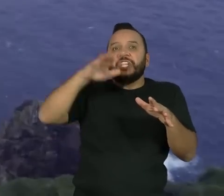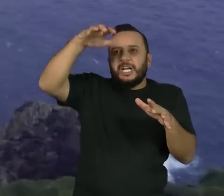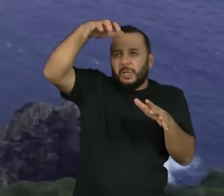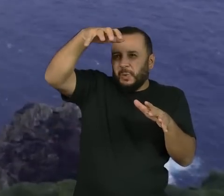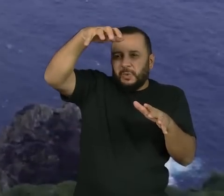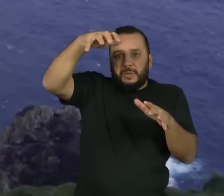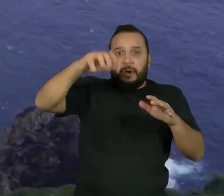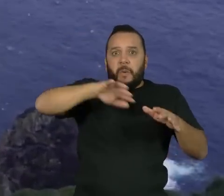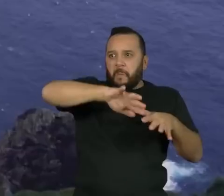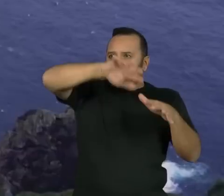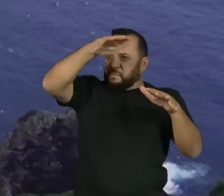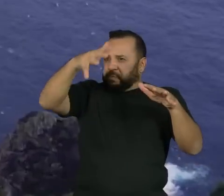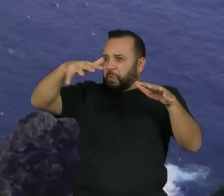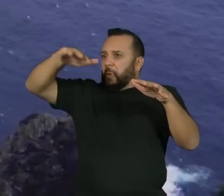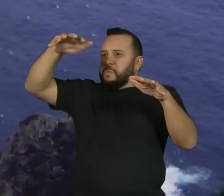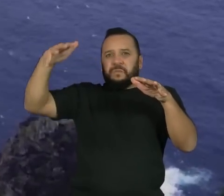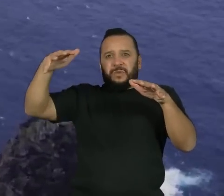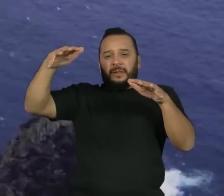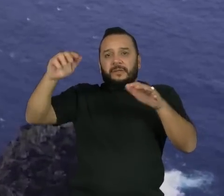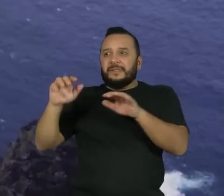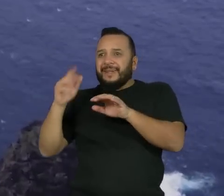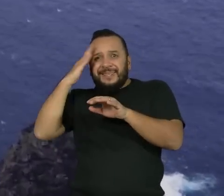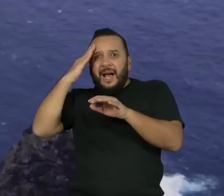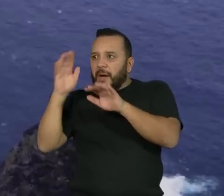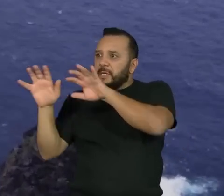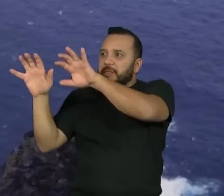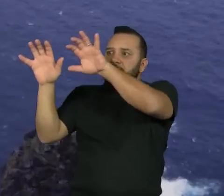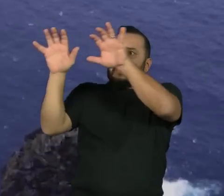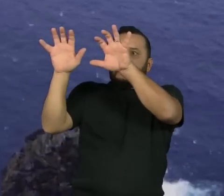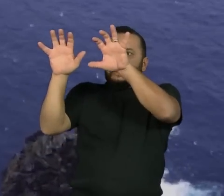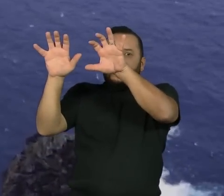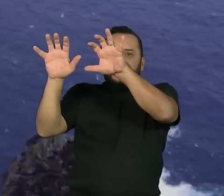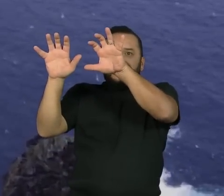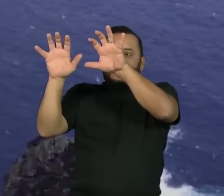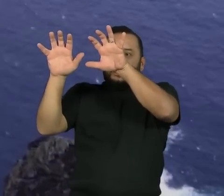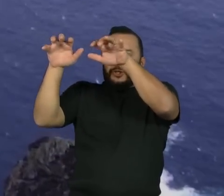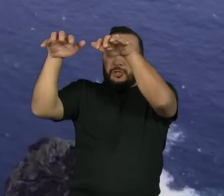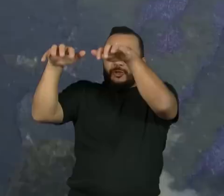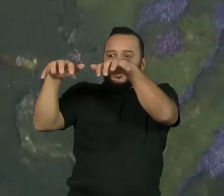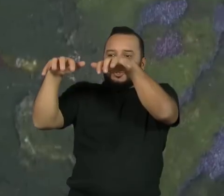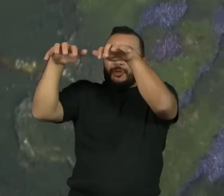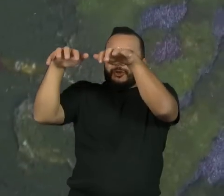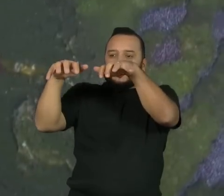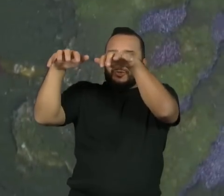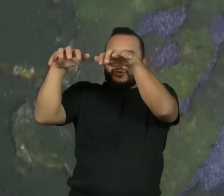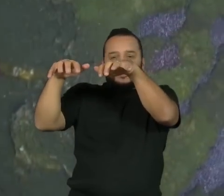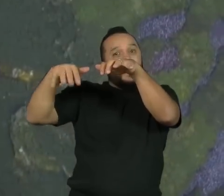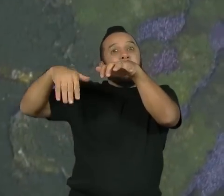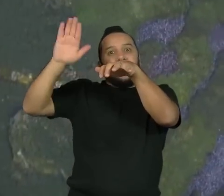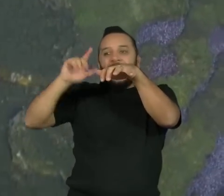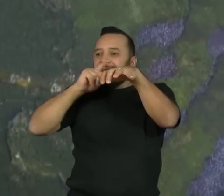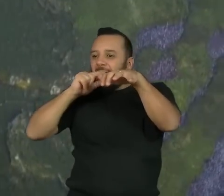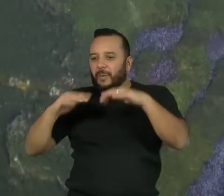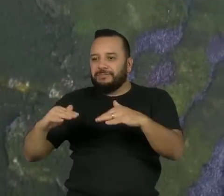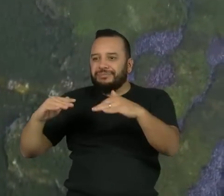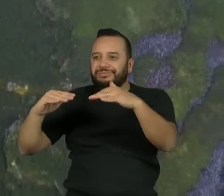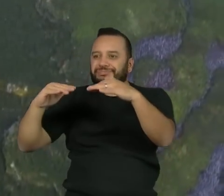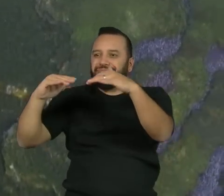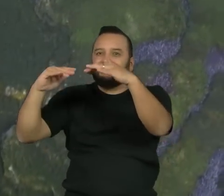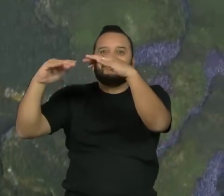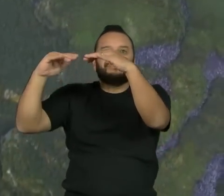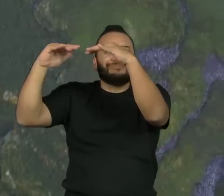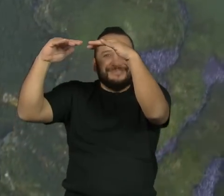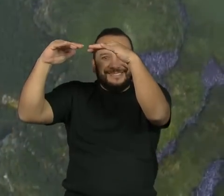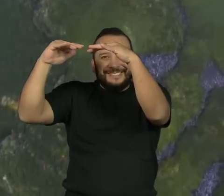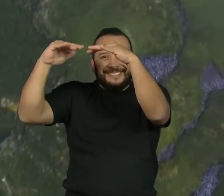formam uma barreira natural que provoca mais chuvas no Pacífico, que o tornam menos salgado e mais alto. A